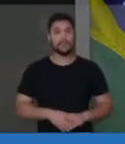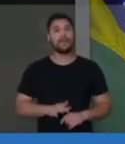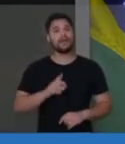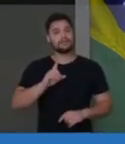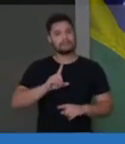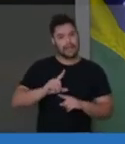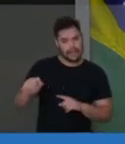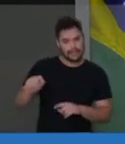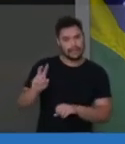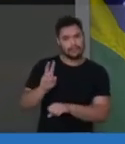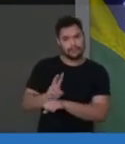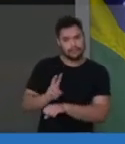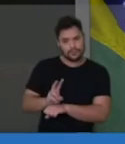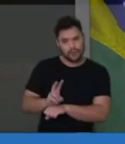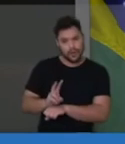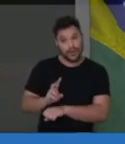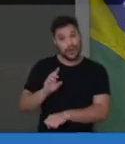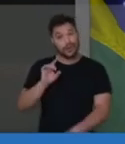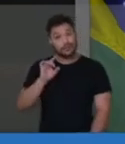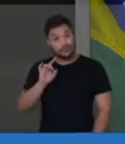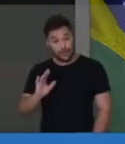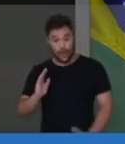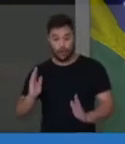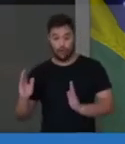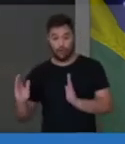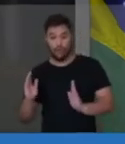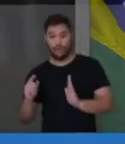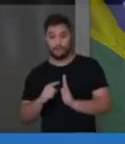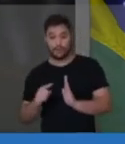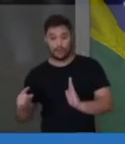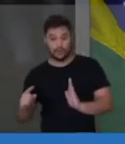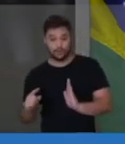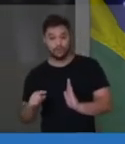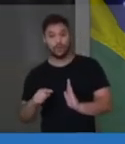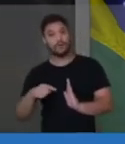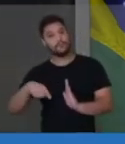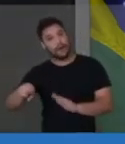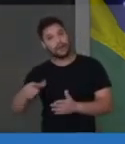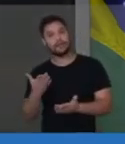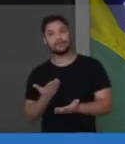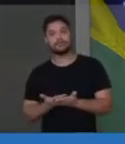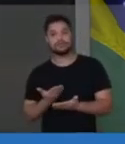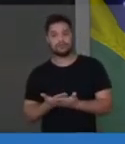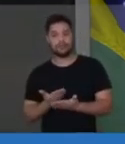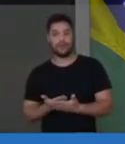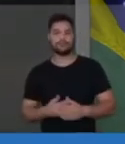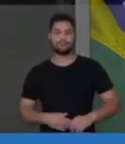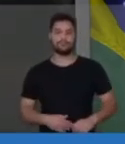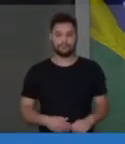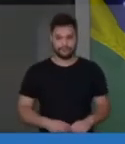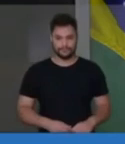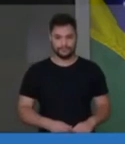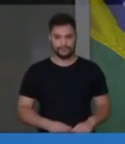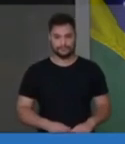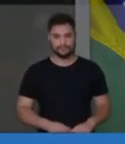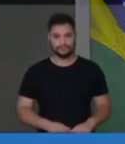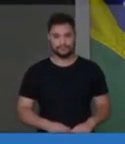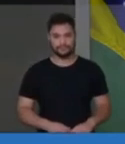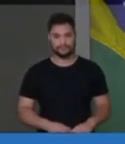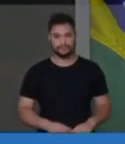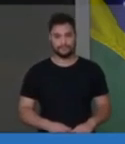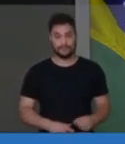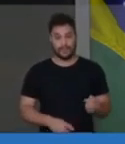saída temporária durará apenas o necessário para o cumprimento das atividades escolares